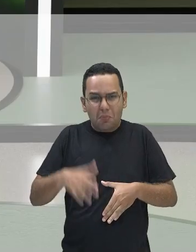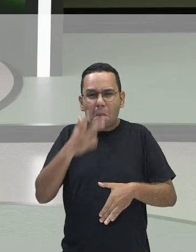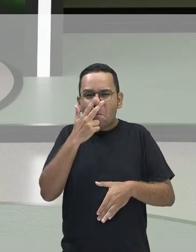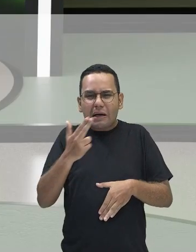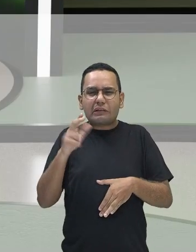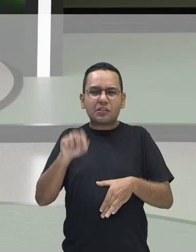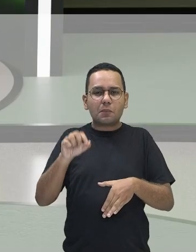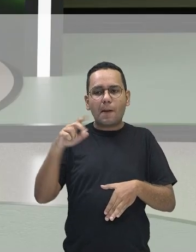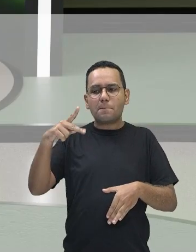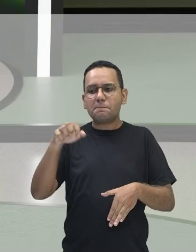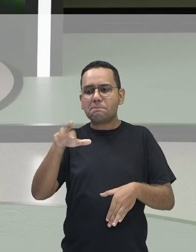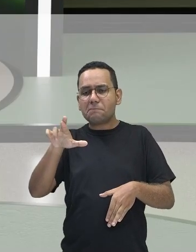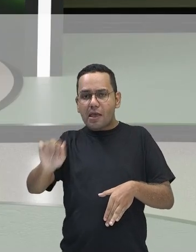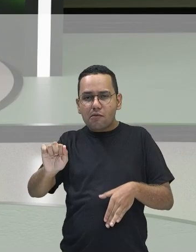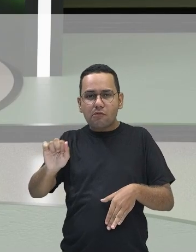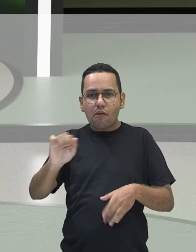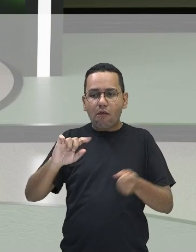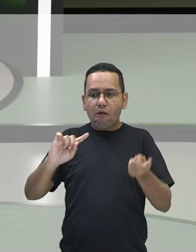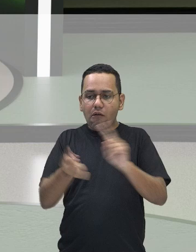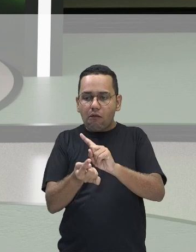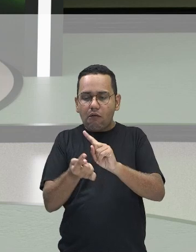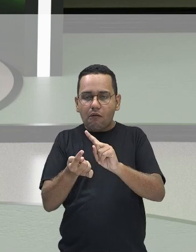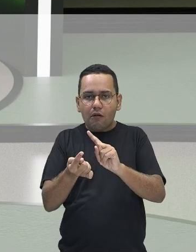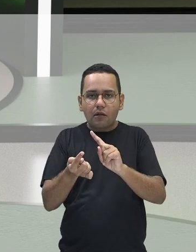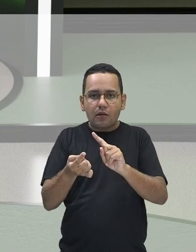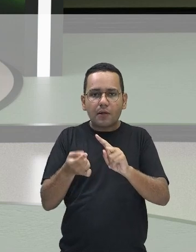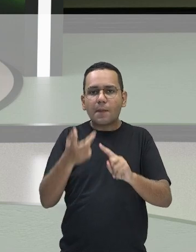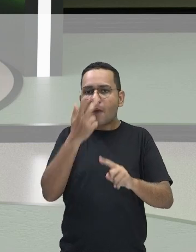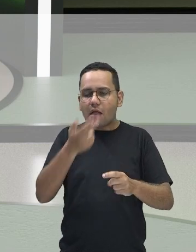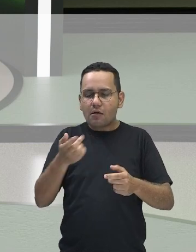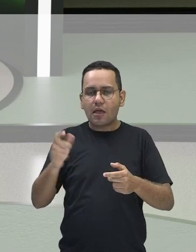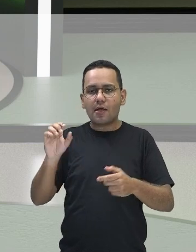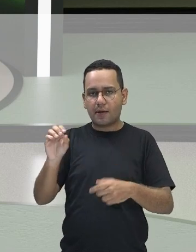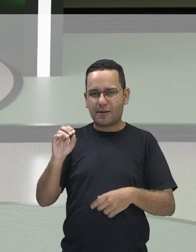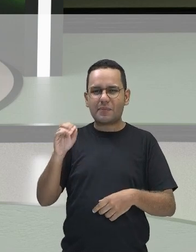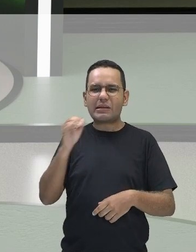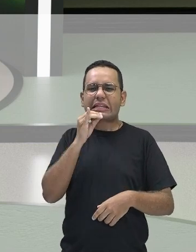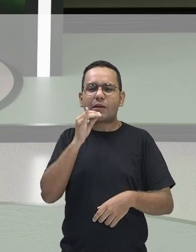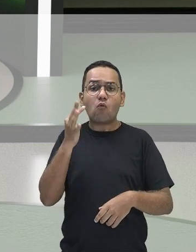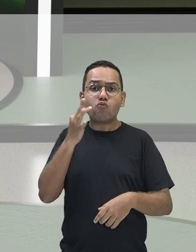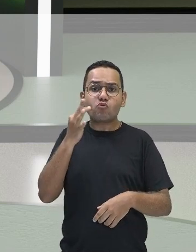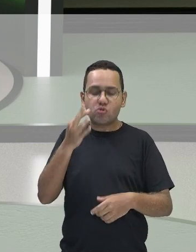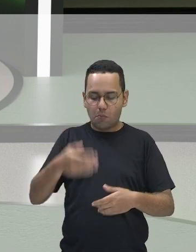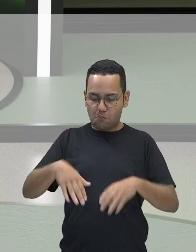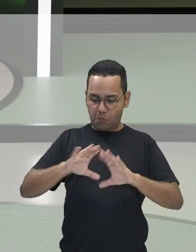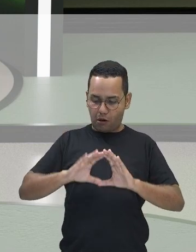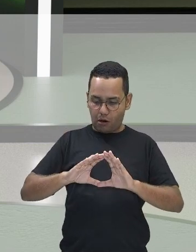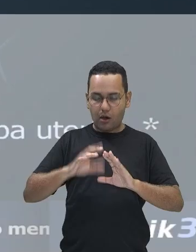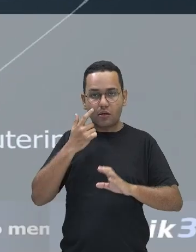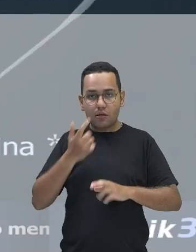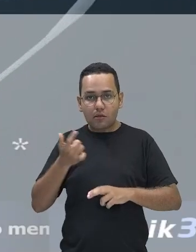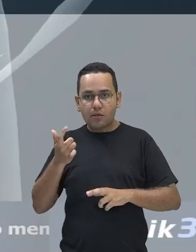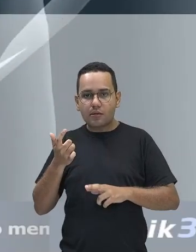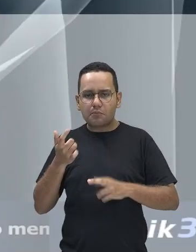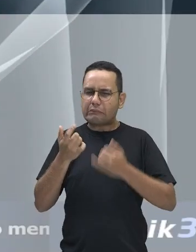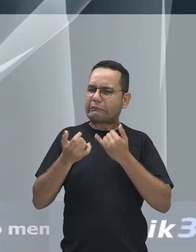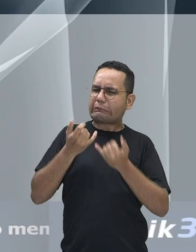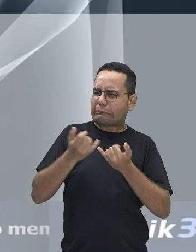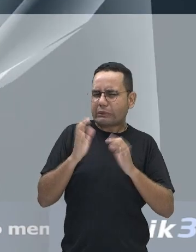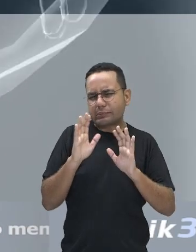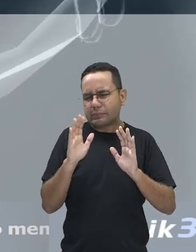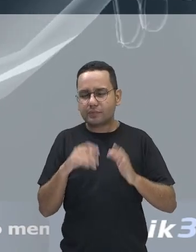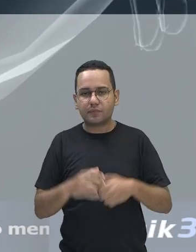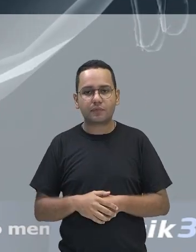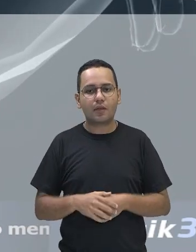realmente parece um pouco, né, com uma pera virada de cabeça para baixo, né? Seria esse formato aproximado. Mas eu costumo falar